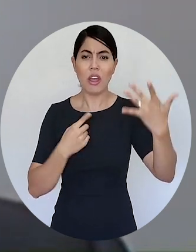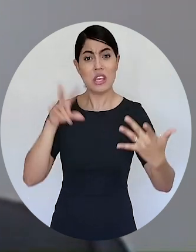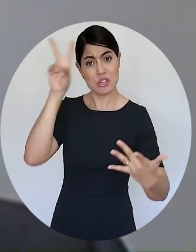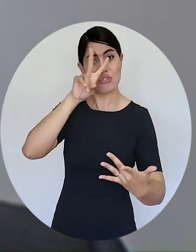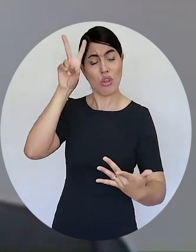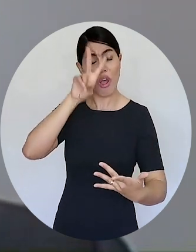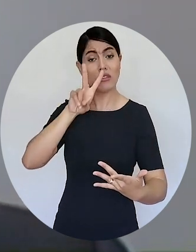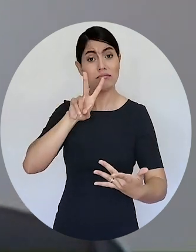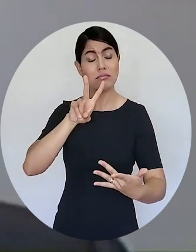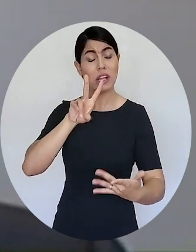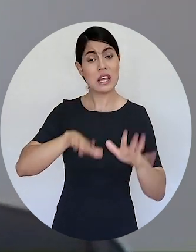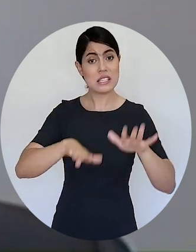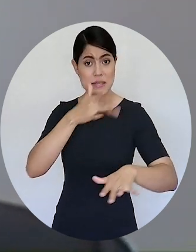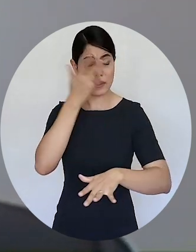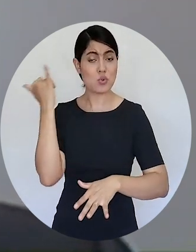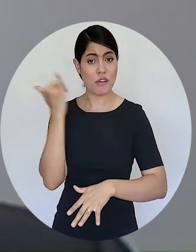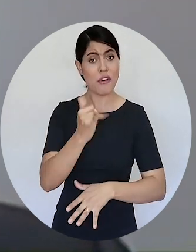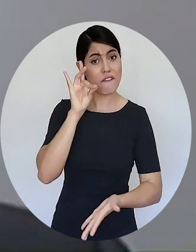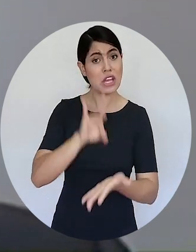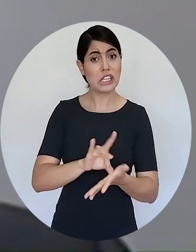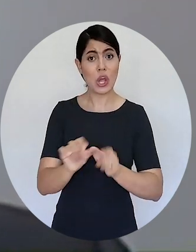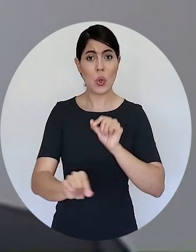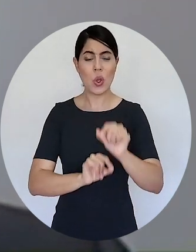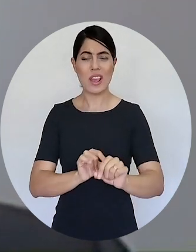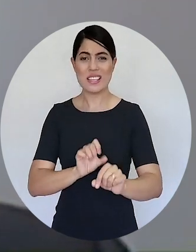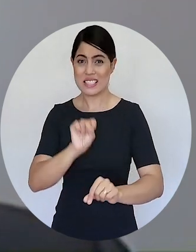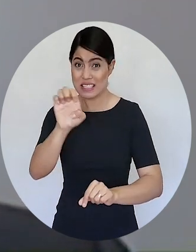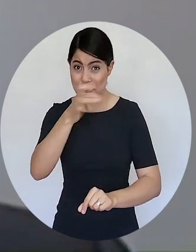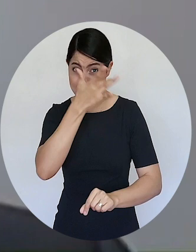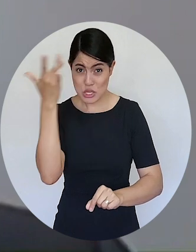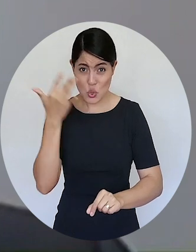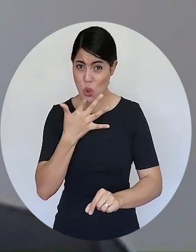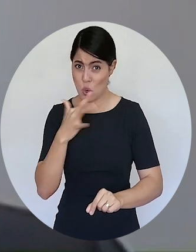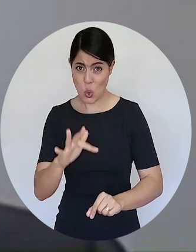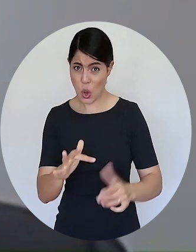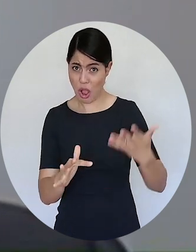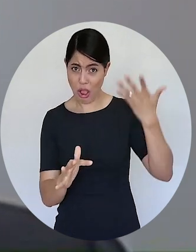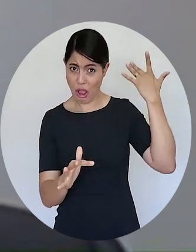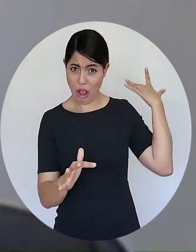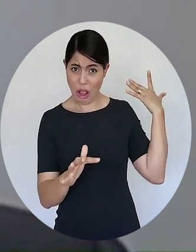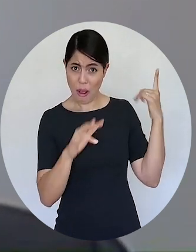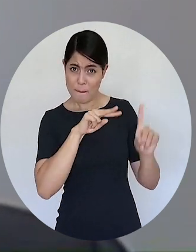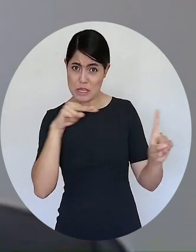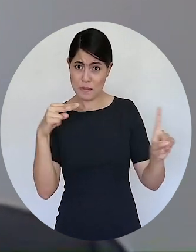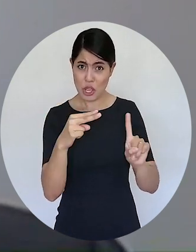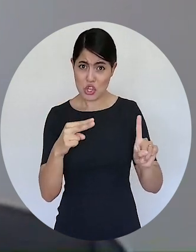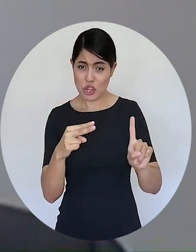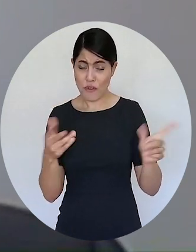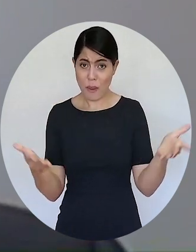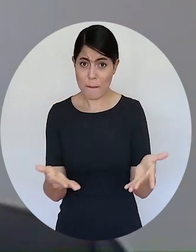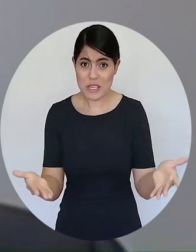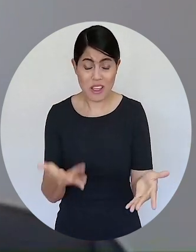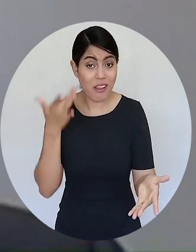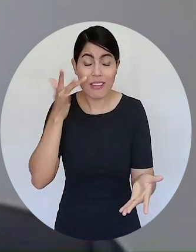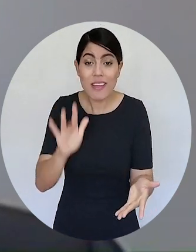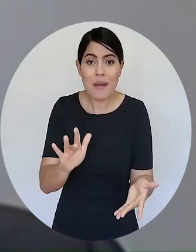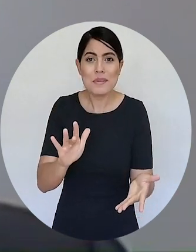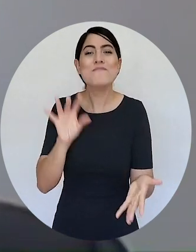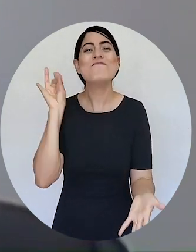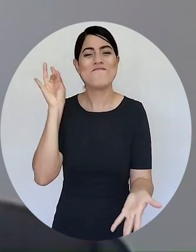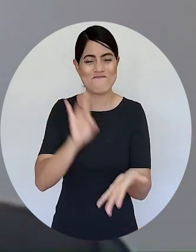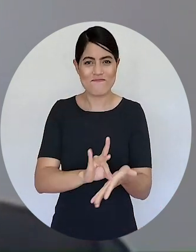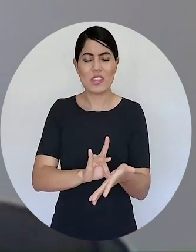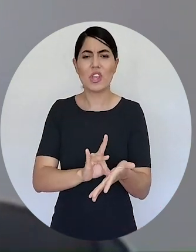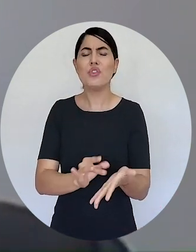sempre diga, e é verdadeiro, que quem não conhece o seu passado não pode ter a perspectiva adequada do seu presente